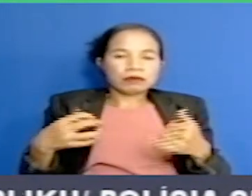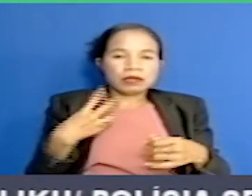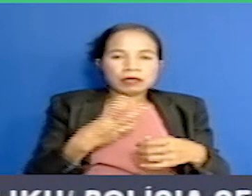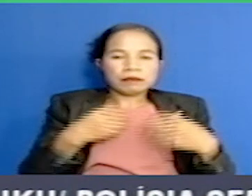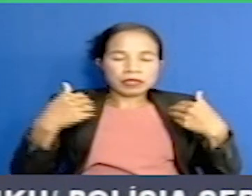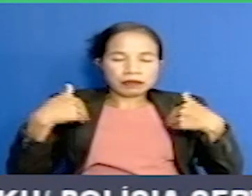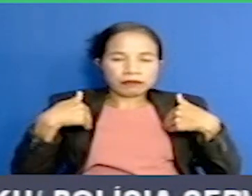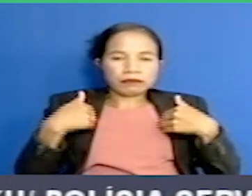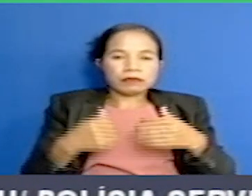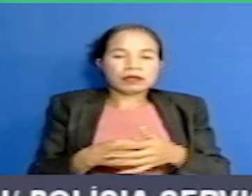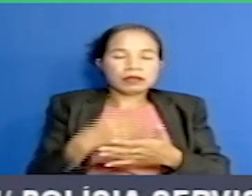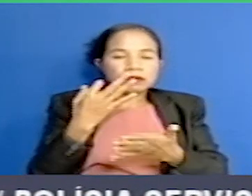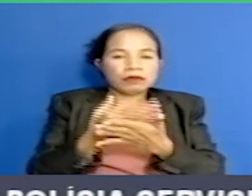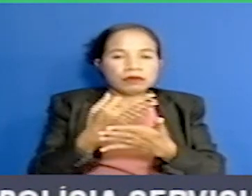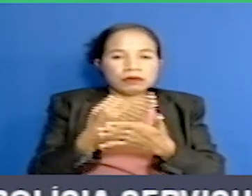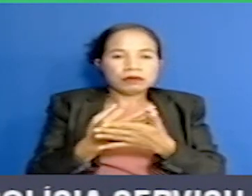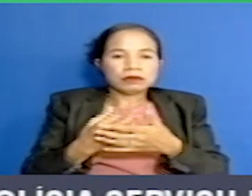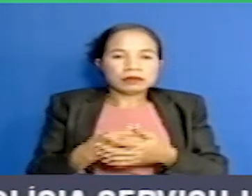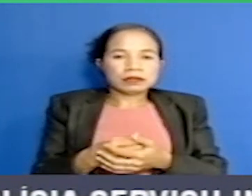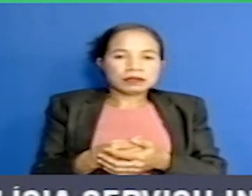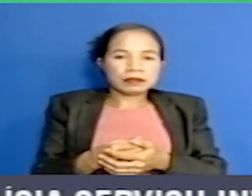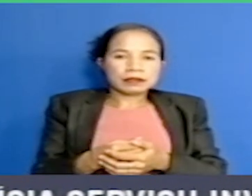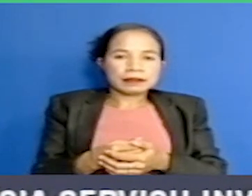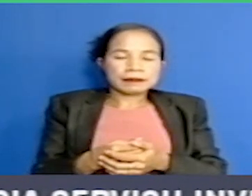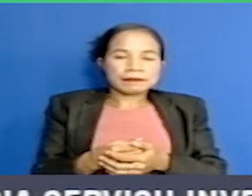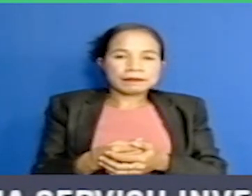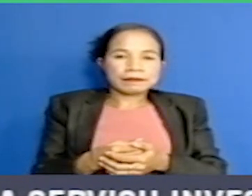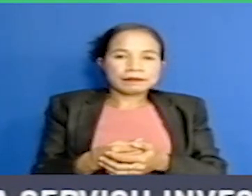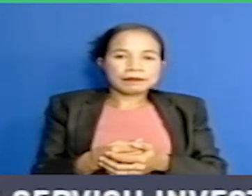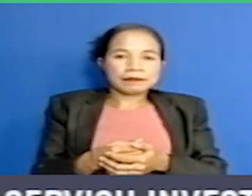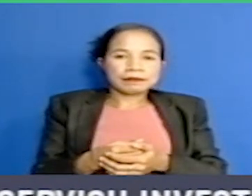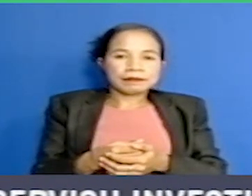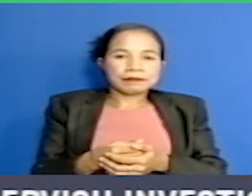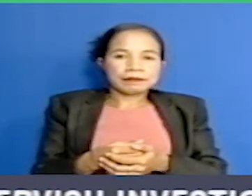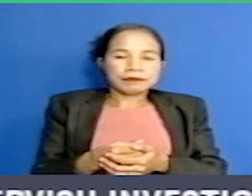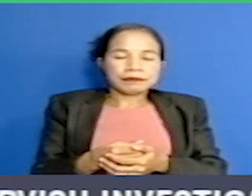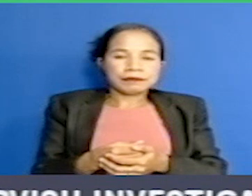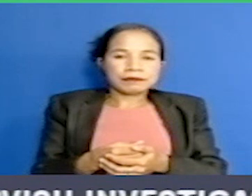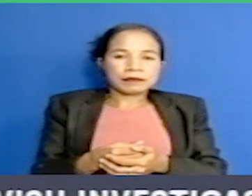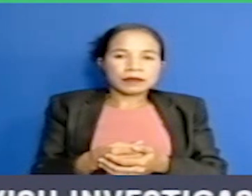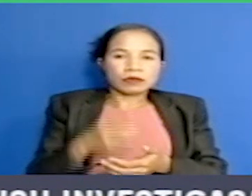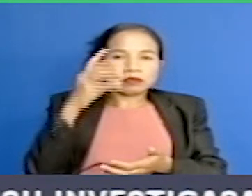una osan aset la numona nilia mais de